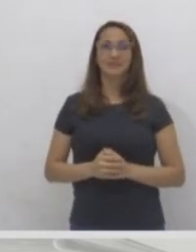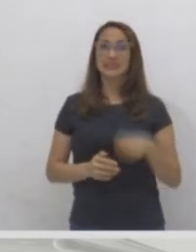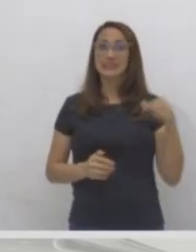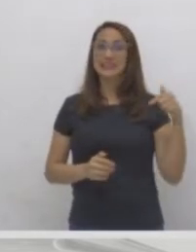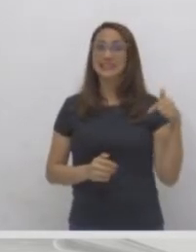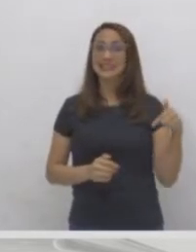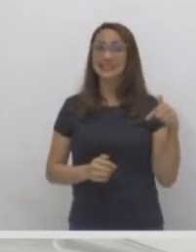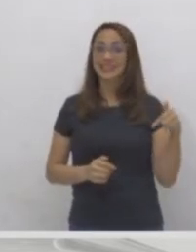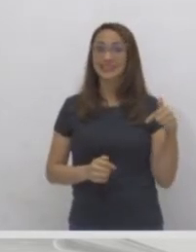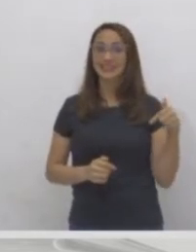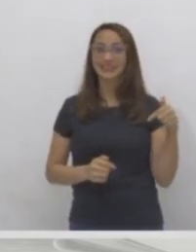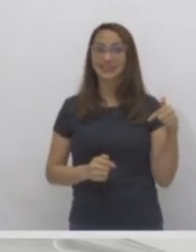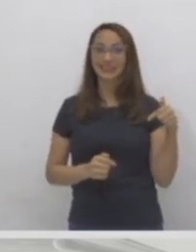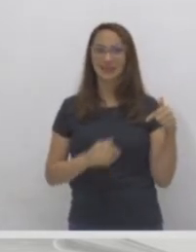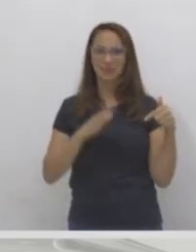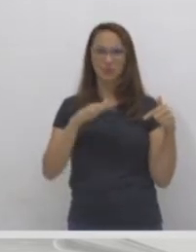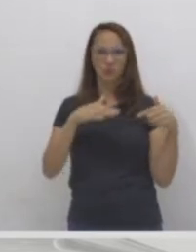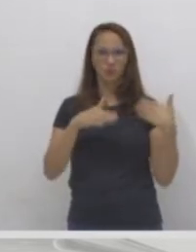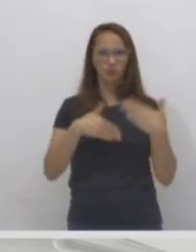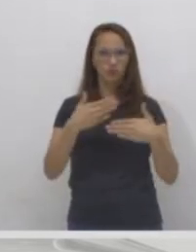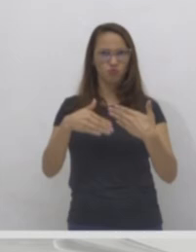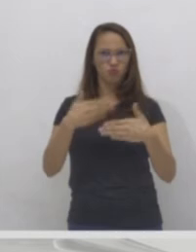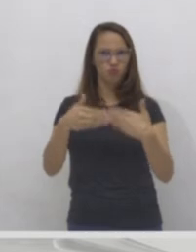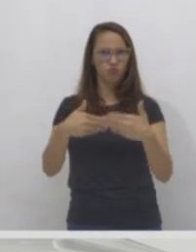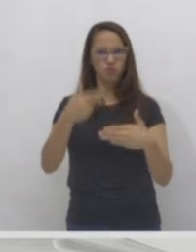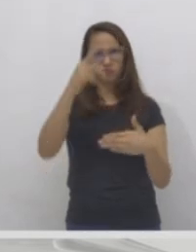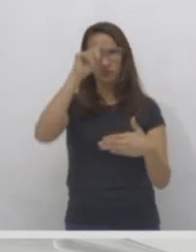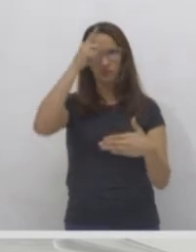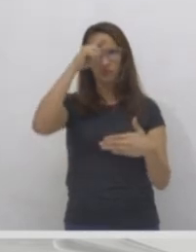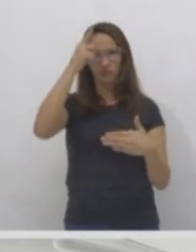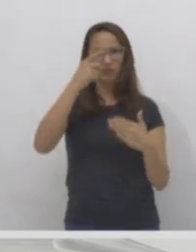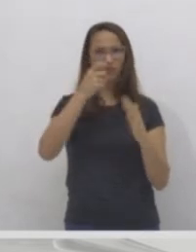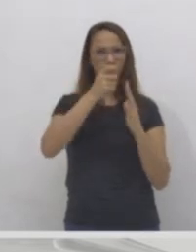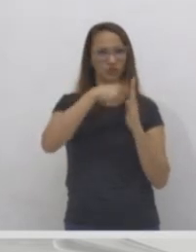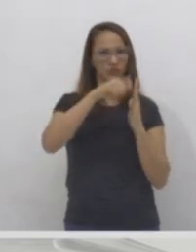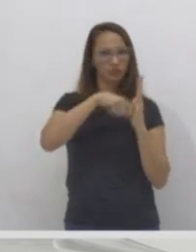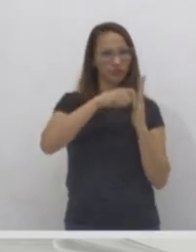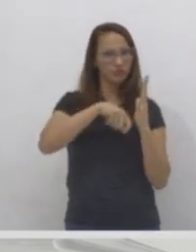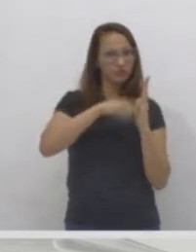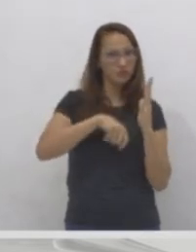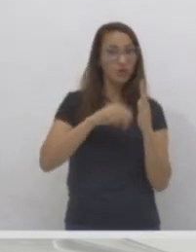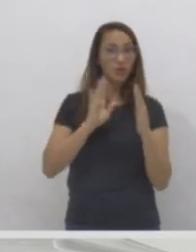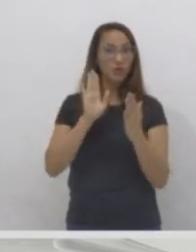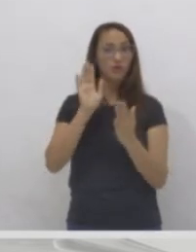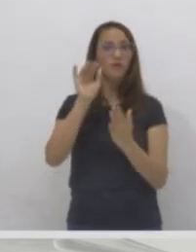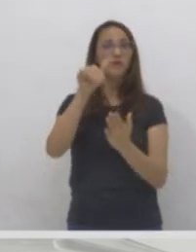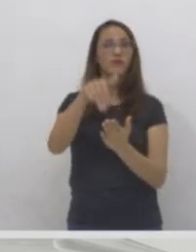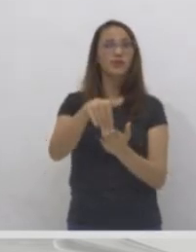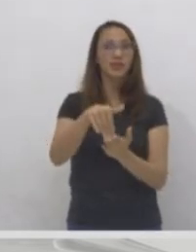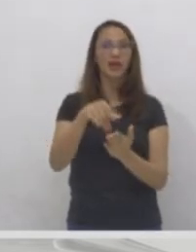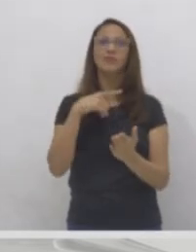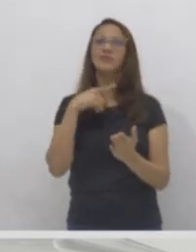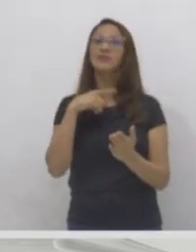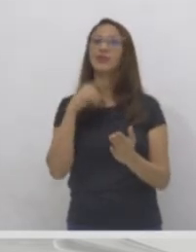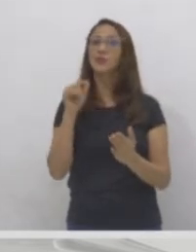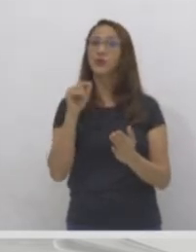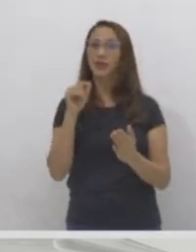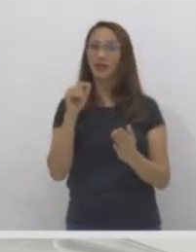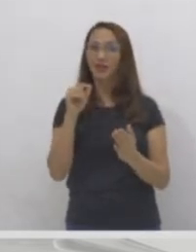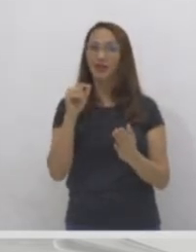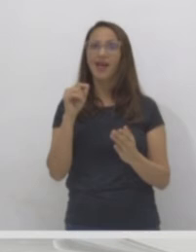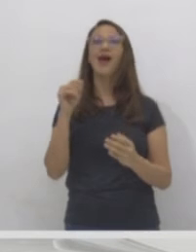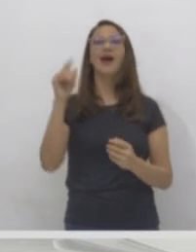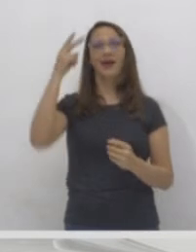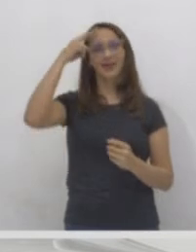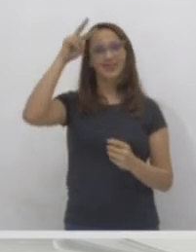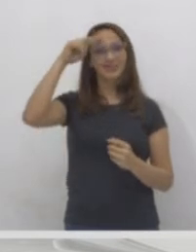aí, depois que você desenvolve tudo isso, você vai para a moral da história. Qual será a moral da história aí,